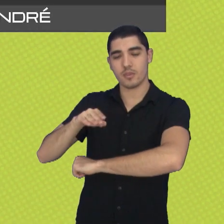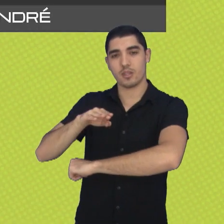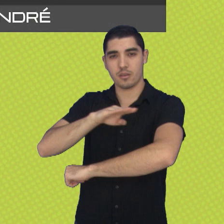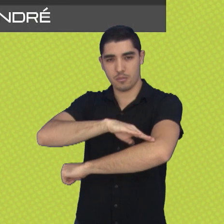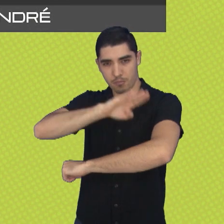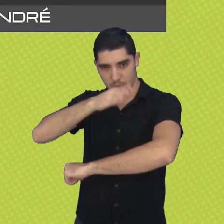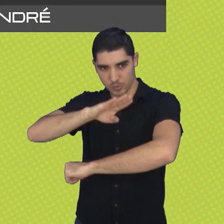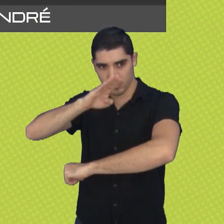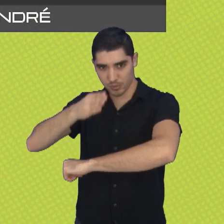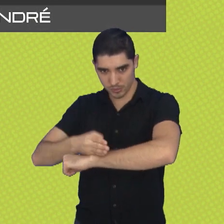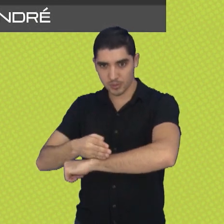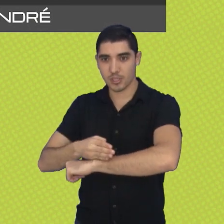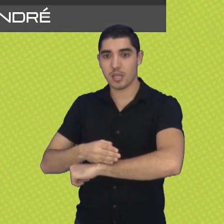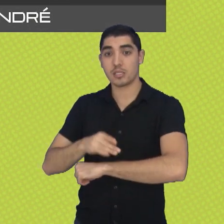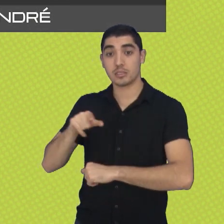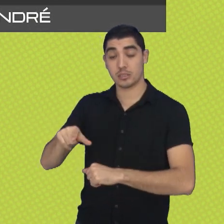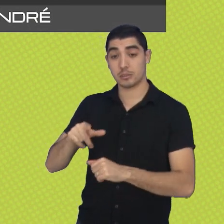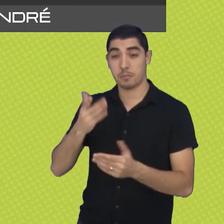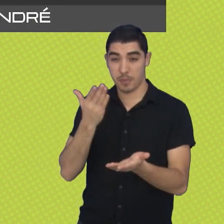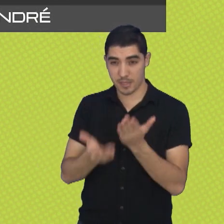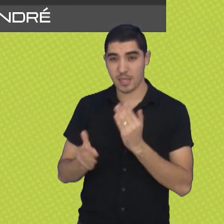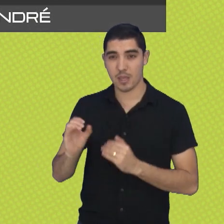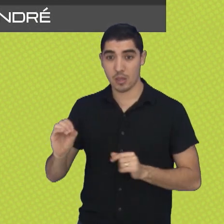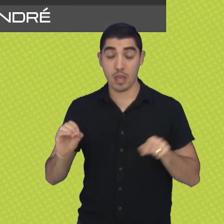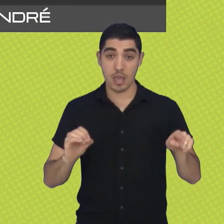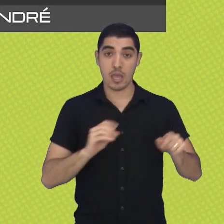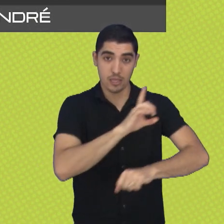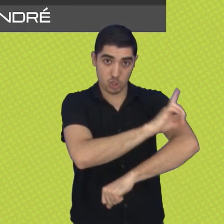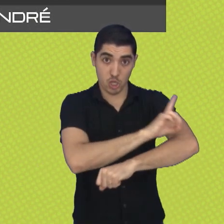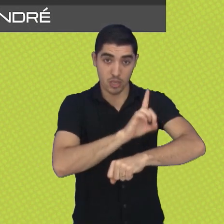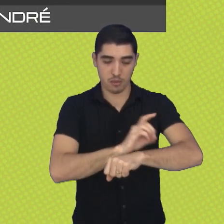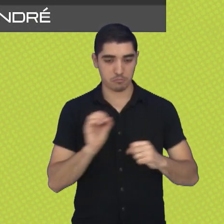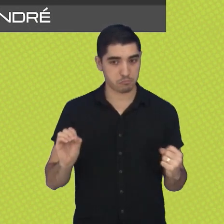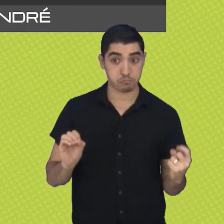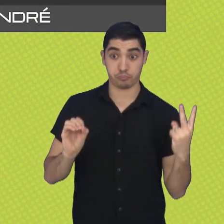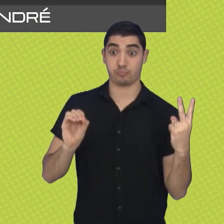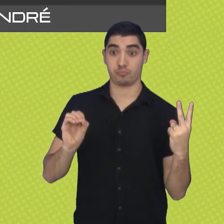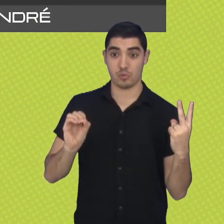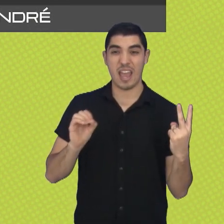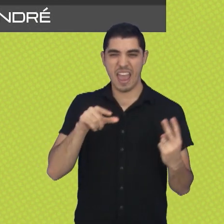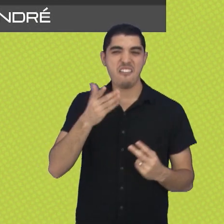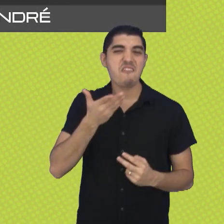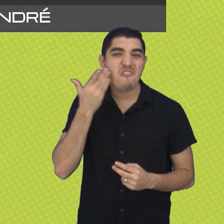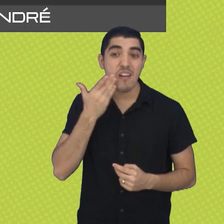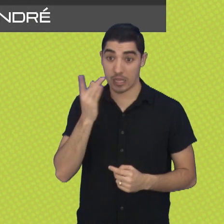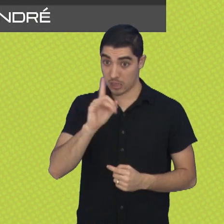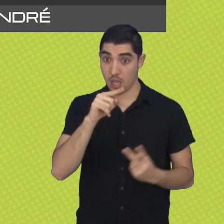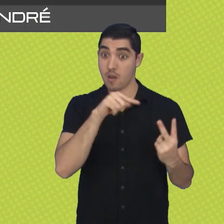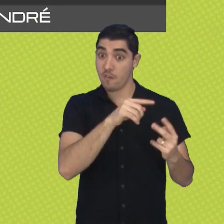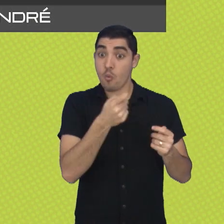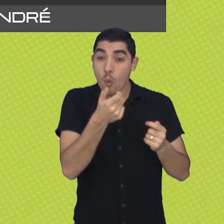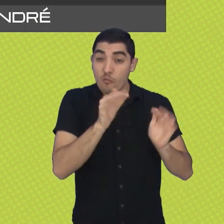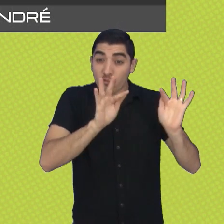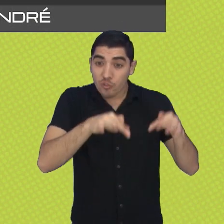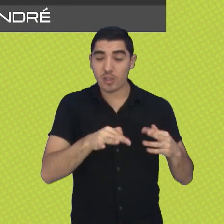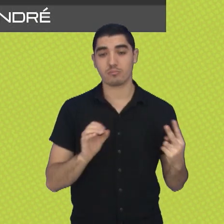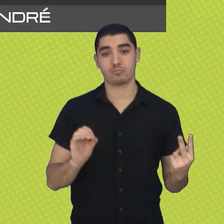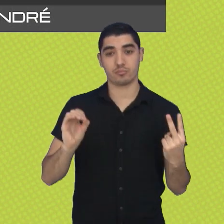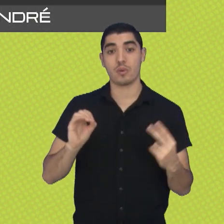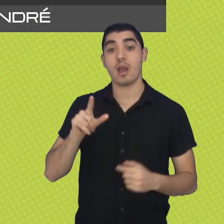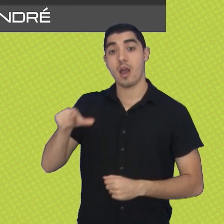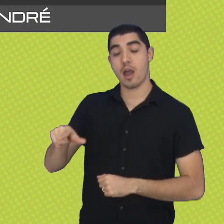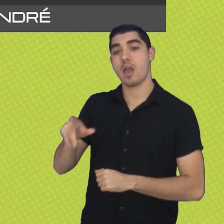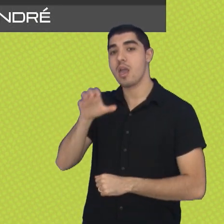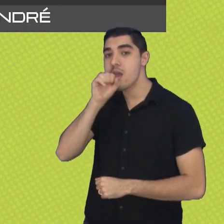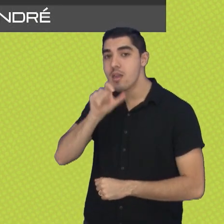tão fácil assim não, foi no finalzinho que o Água Santa conseguiu os seus 2 gols para vencer fora de casa a Patrocinense lá em Patrocínio. A Inter de Limeira